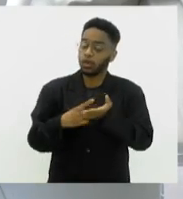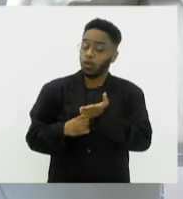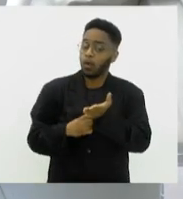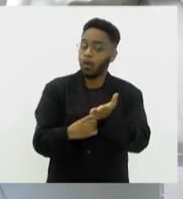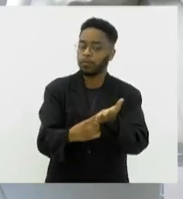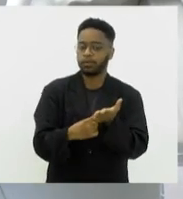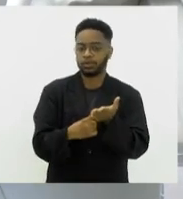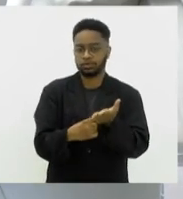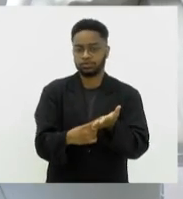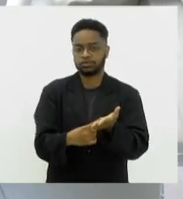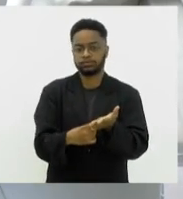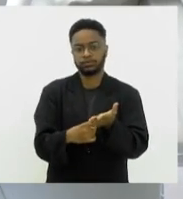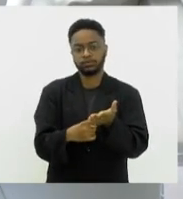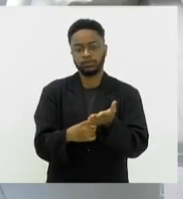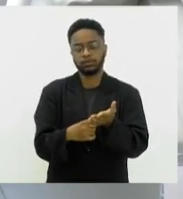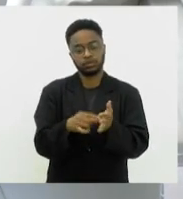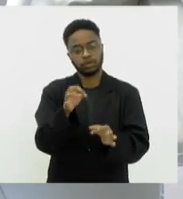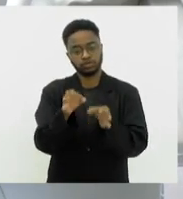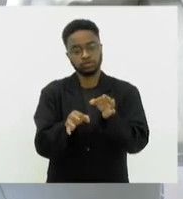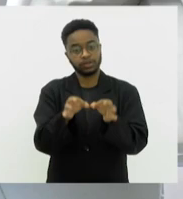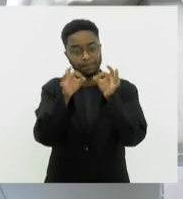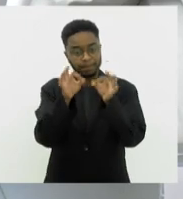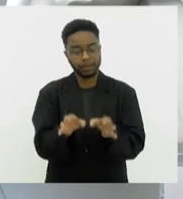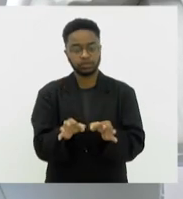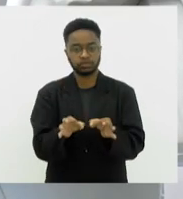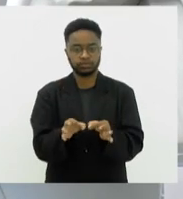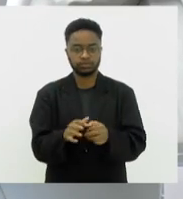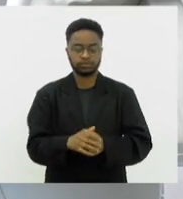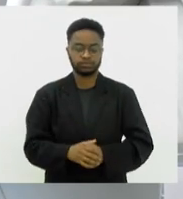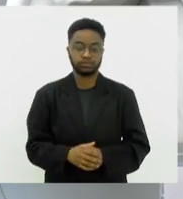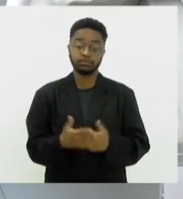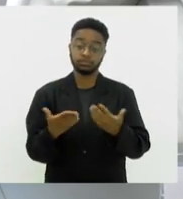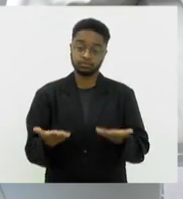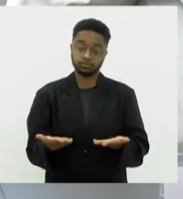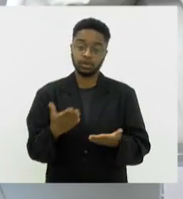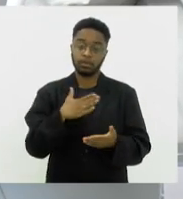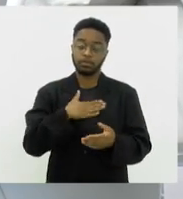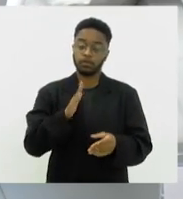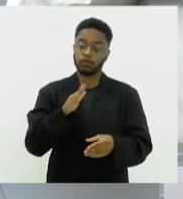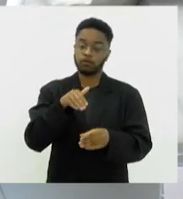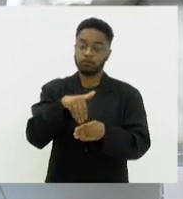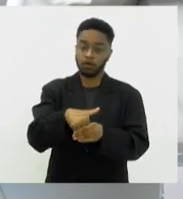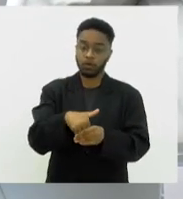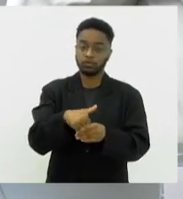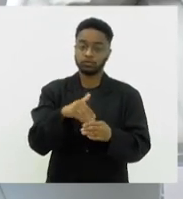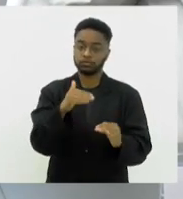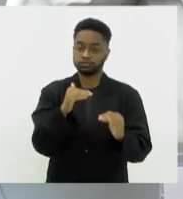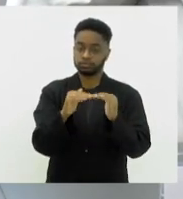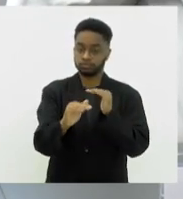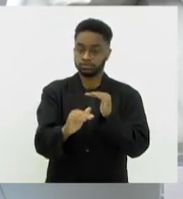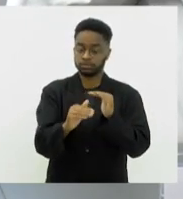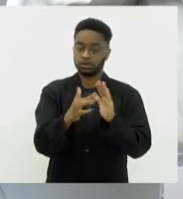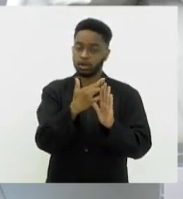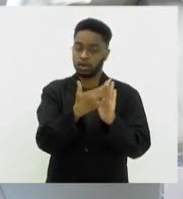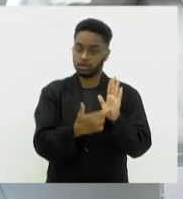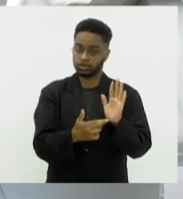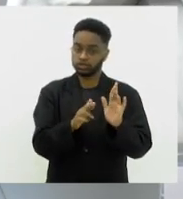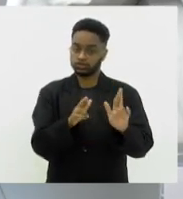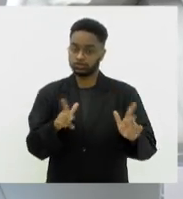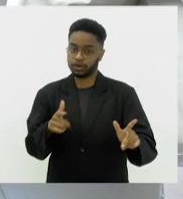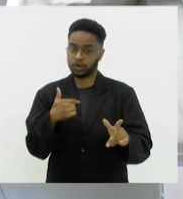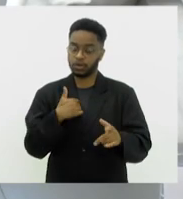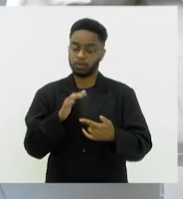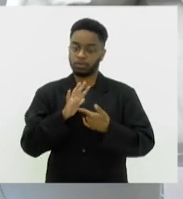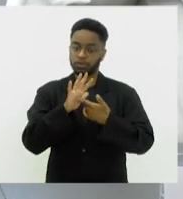com a justiça com justeza então o voto divergente que eu apresentei a esta